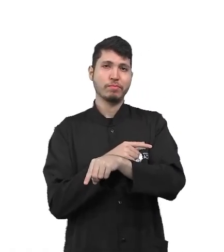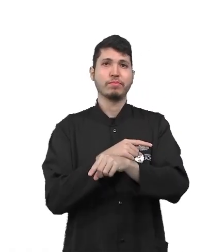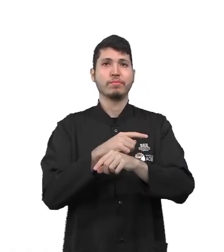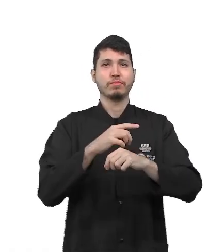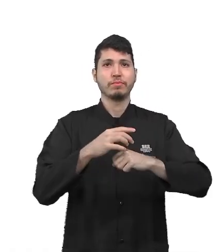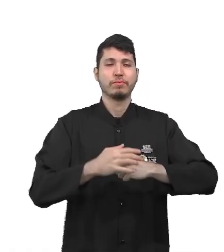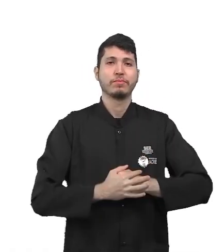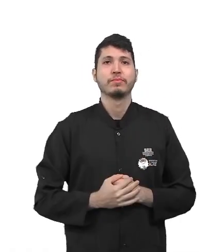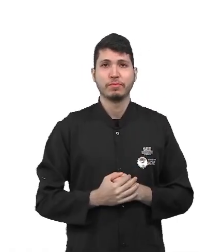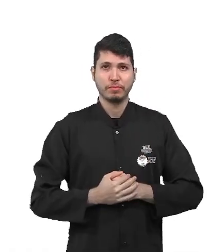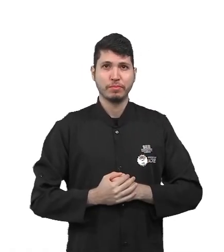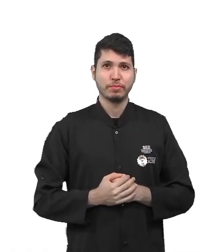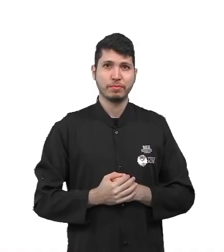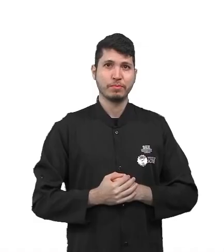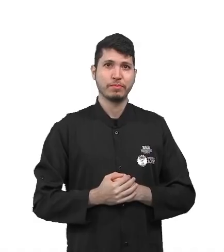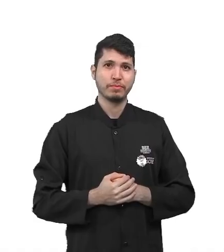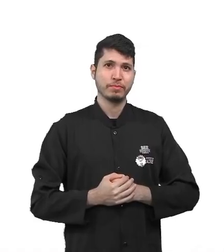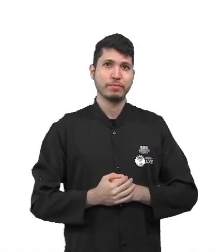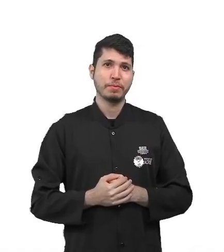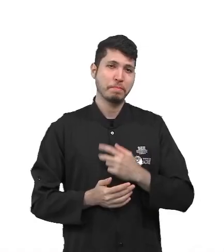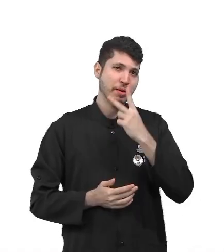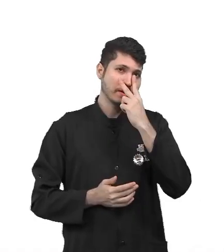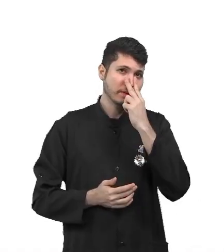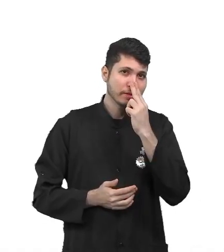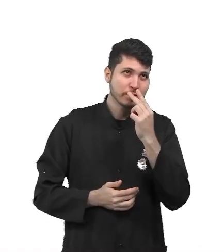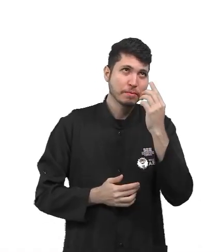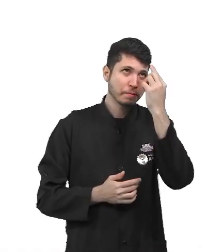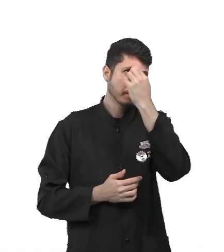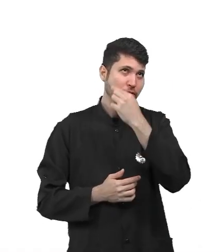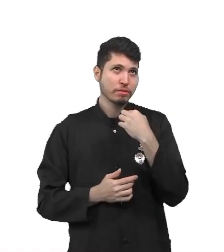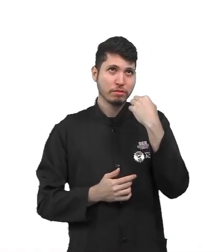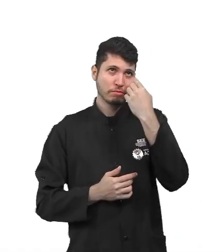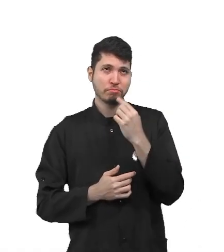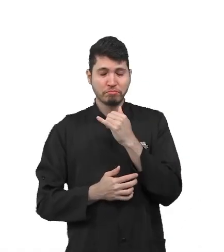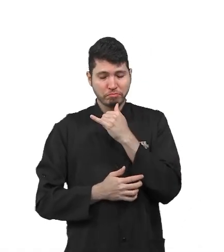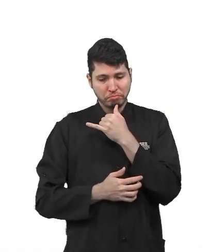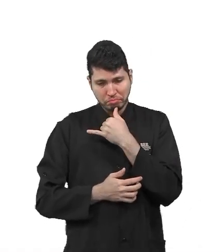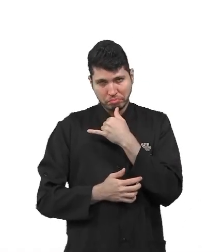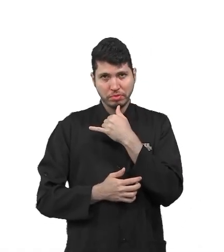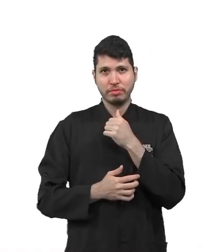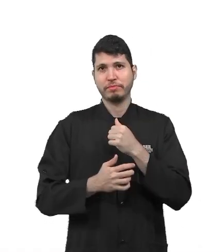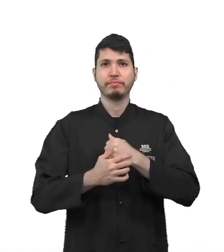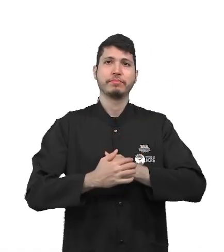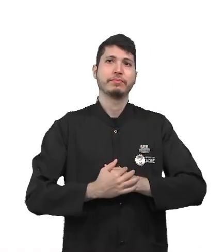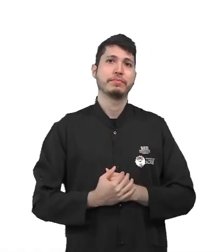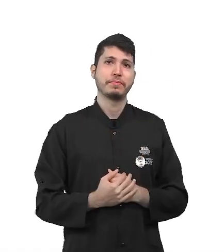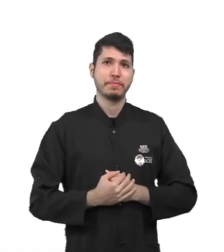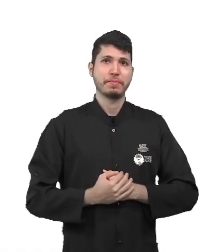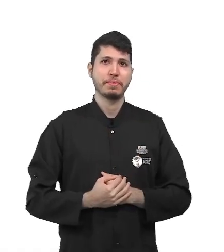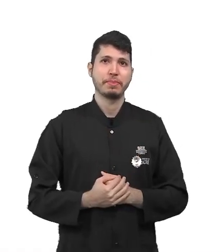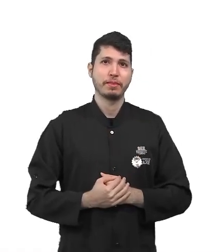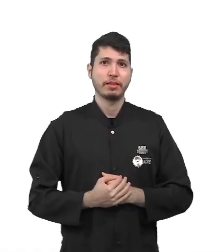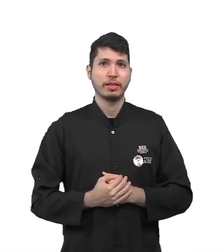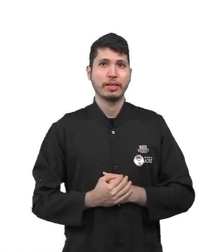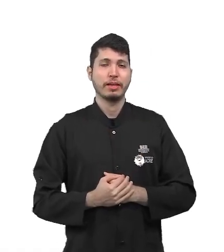pouco tímido, ou seja, está ou chateado ou triste. Aí esse ponto a gente vai chamar de ponto de